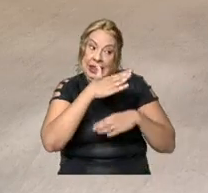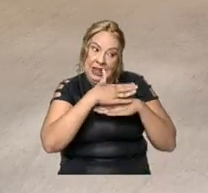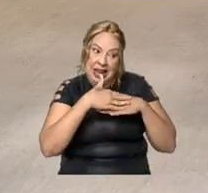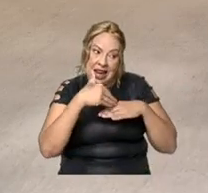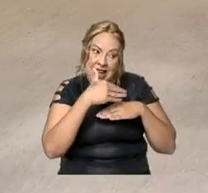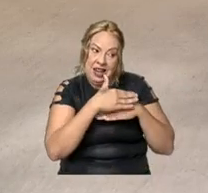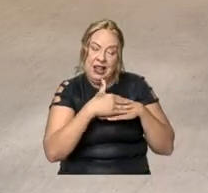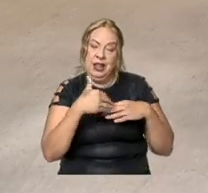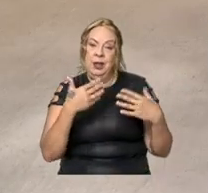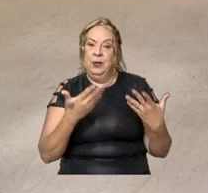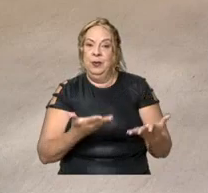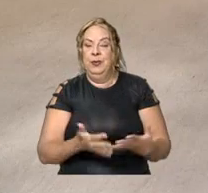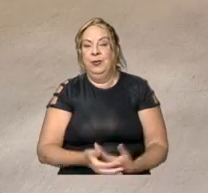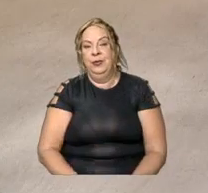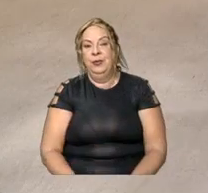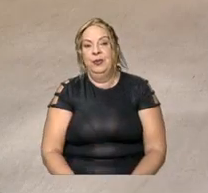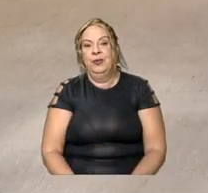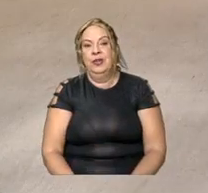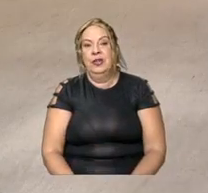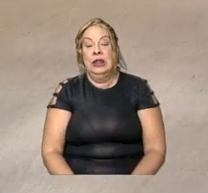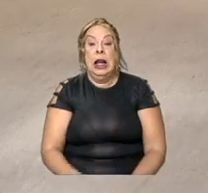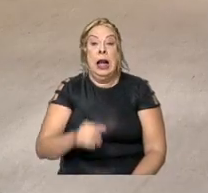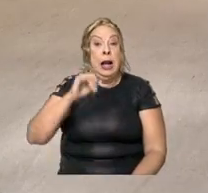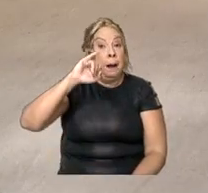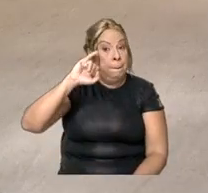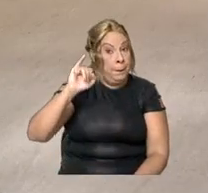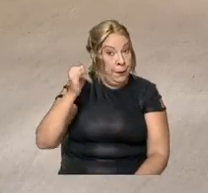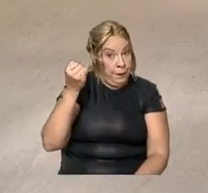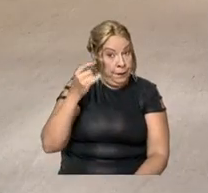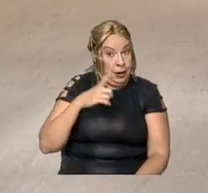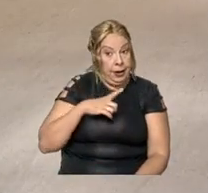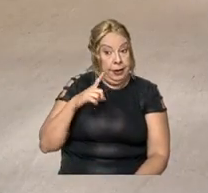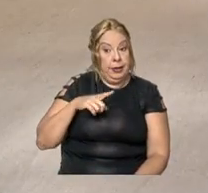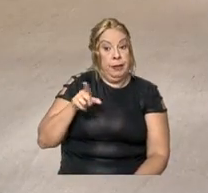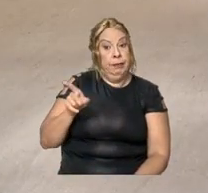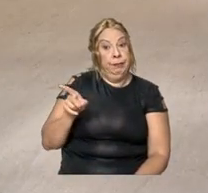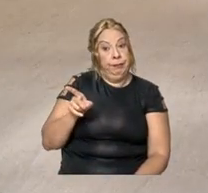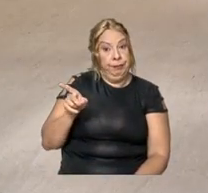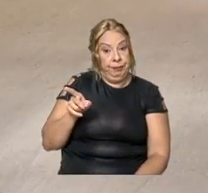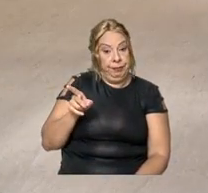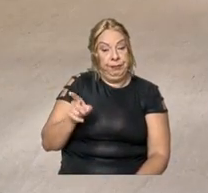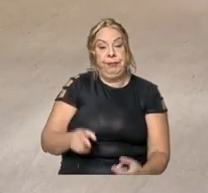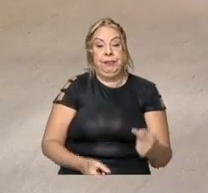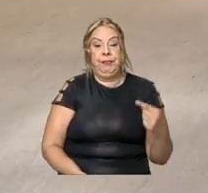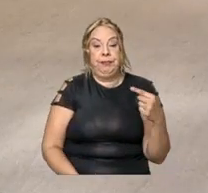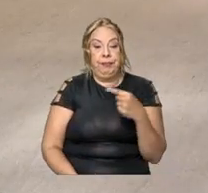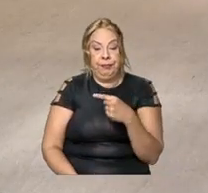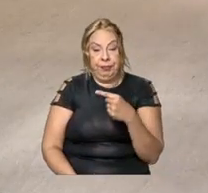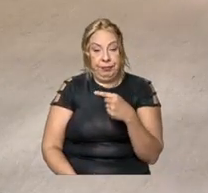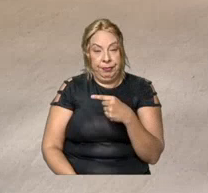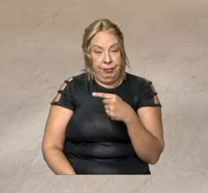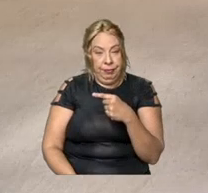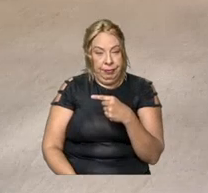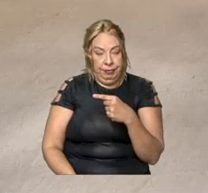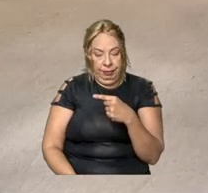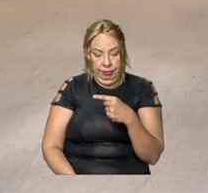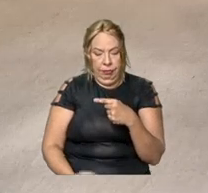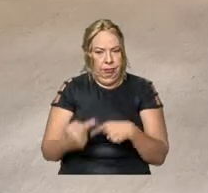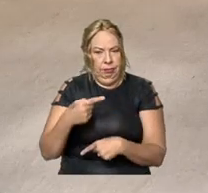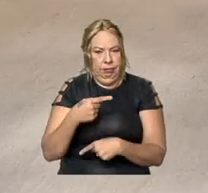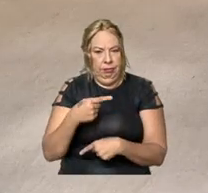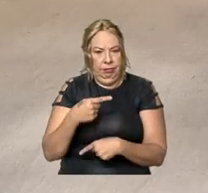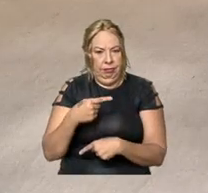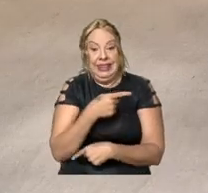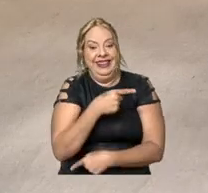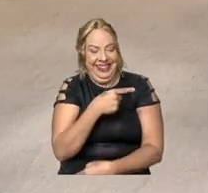nossa certeza. Atenção. E ó, você já aproveita o QR Code que tá ali no cantinho da tela, aponta a câmera do seu celular. Acredite,